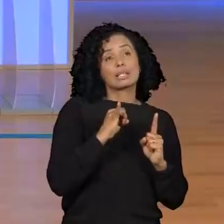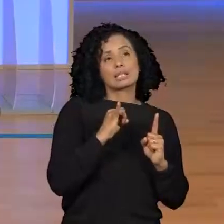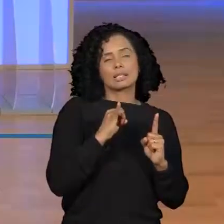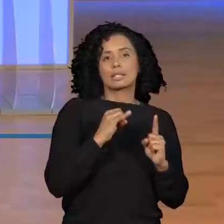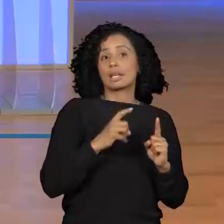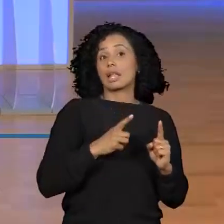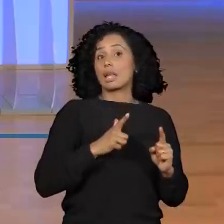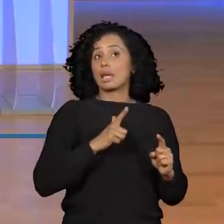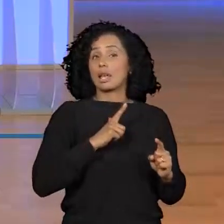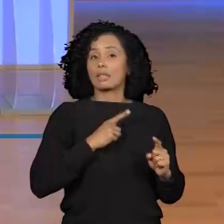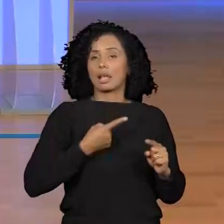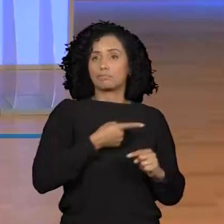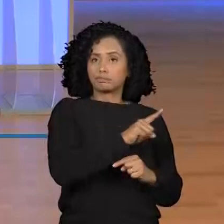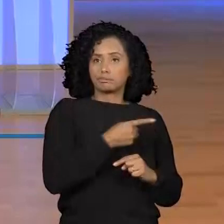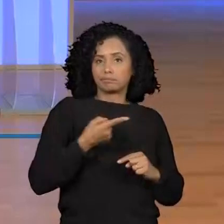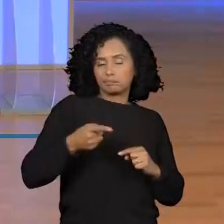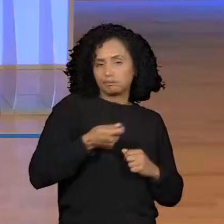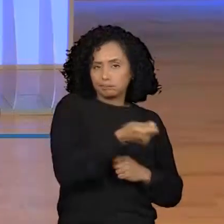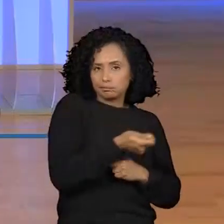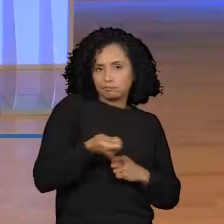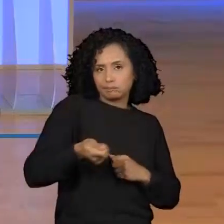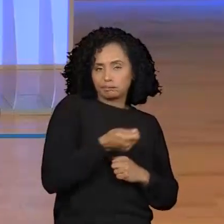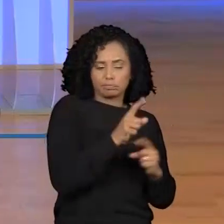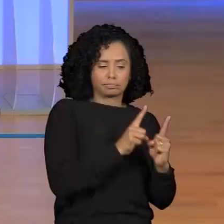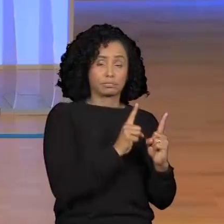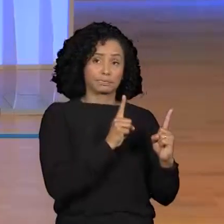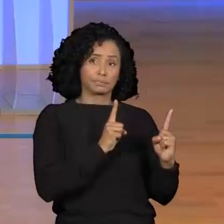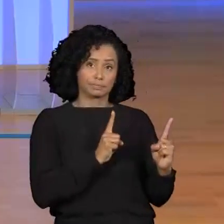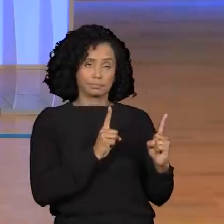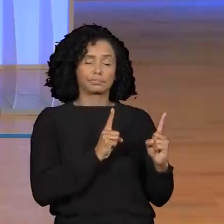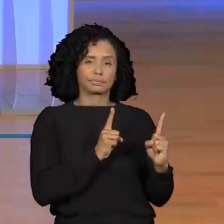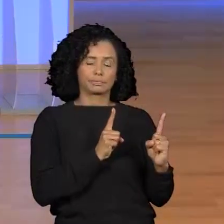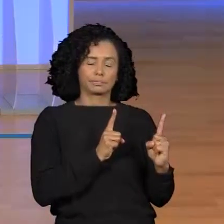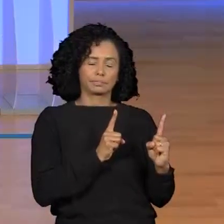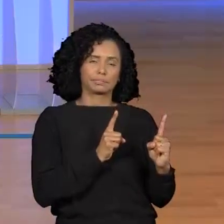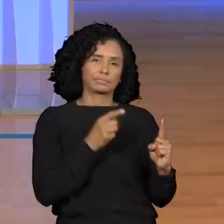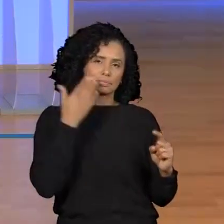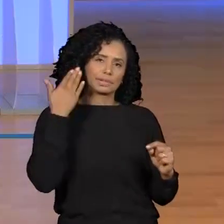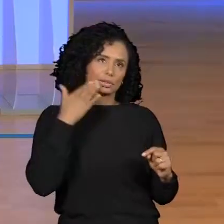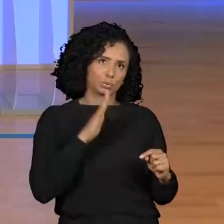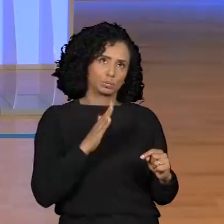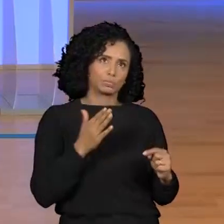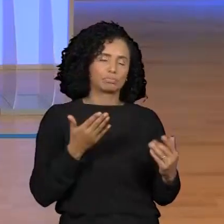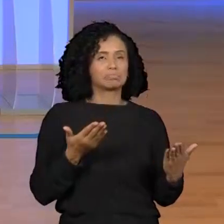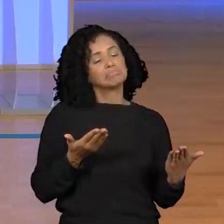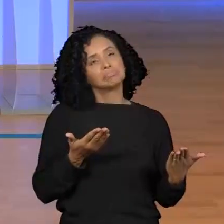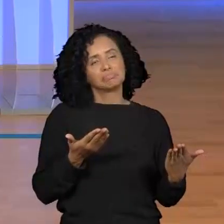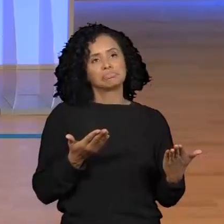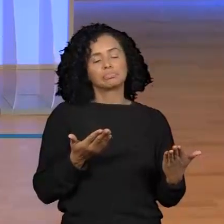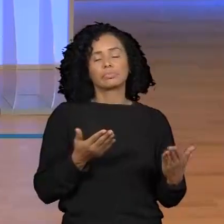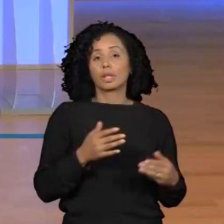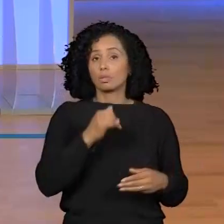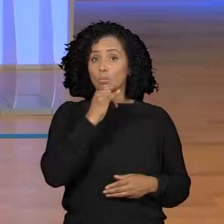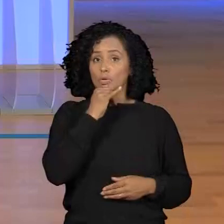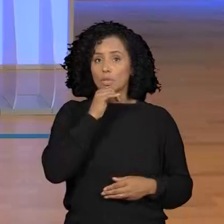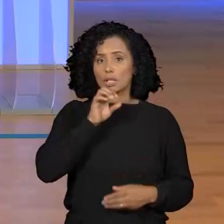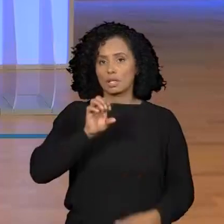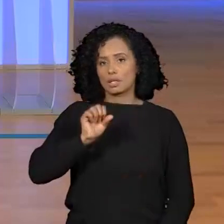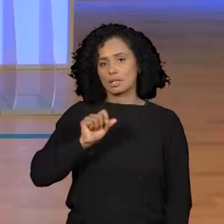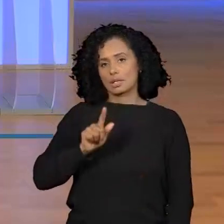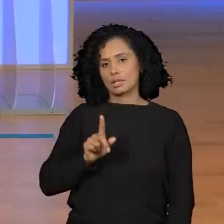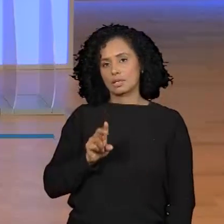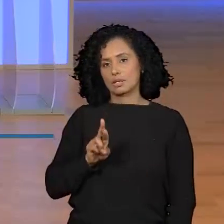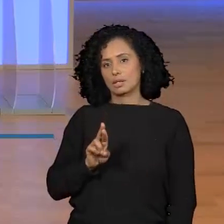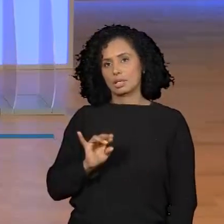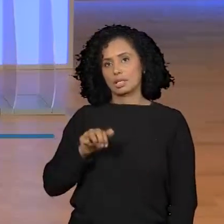me aproximar um pouco mais, sendo uma luta de média distância. Ah, mas a esgrima, por exemplo, é uma luta de percussão